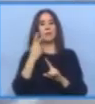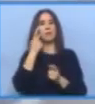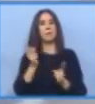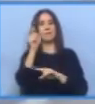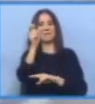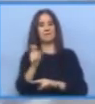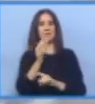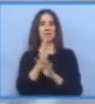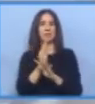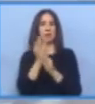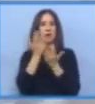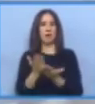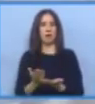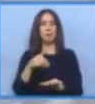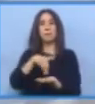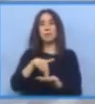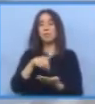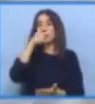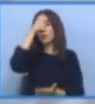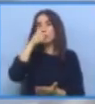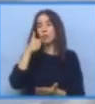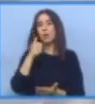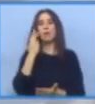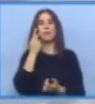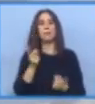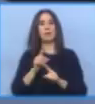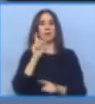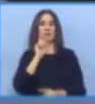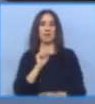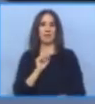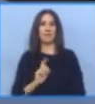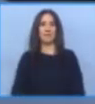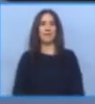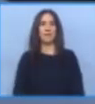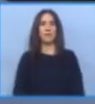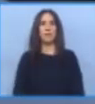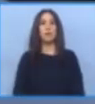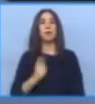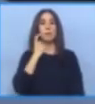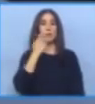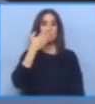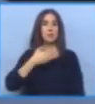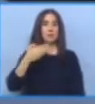ressuscitado. E falo no domingo, que é o dia da ressurreição. Domingo é Páscoa semanal.